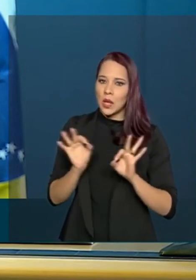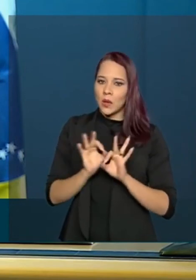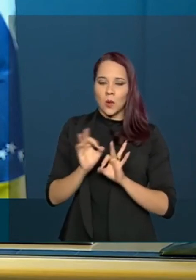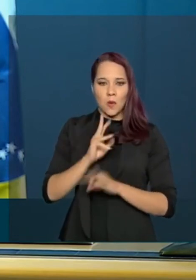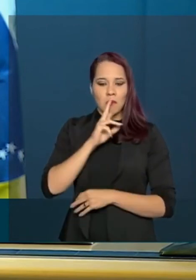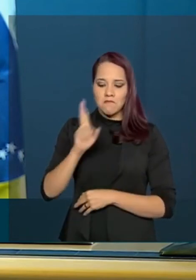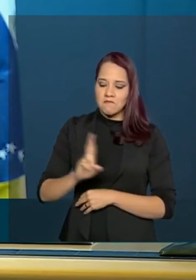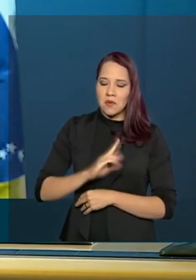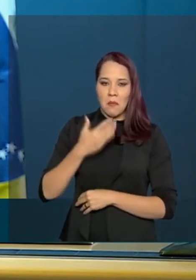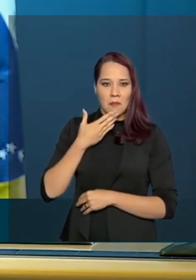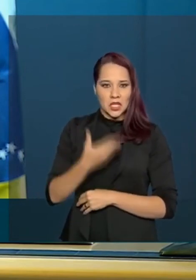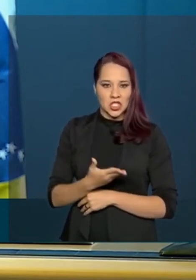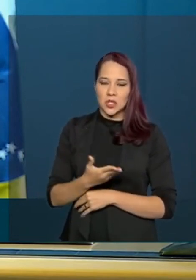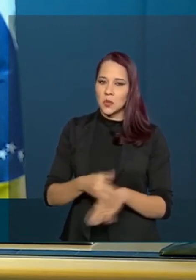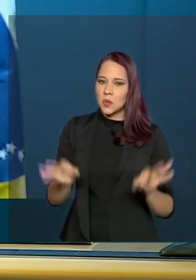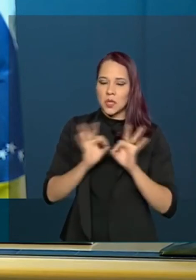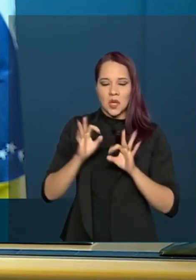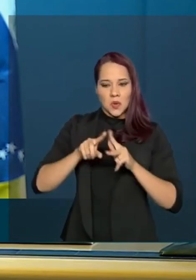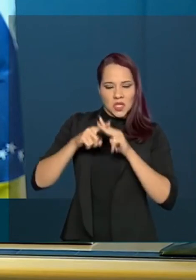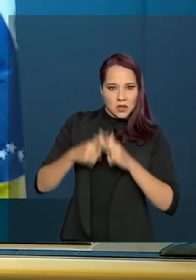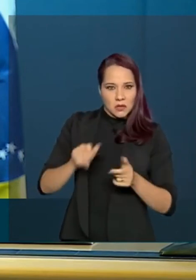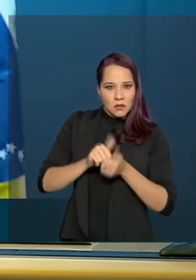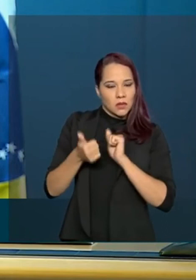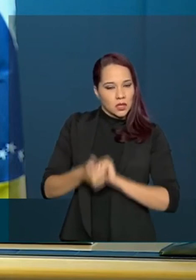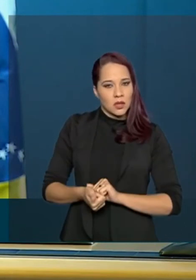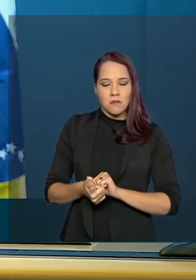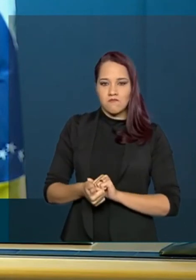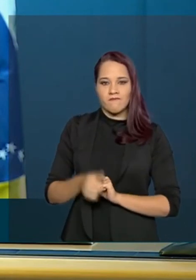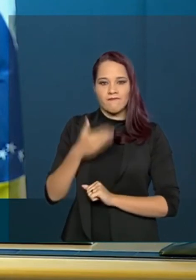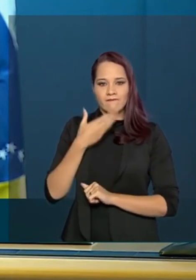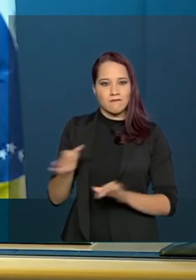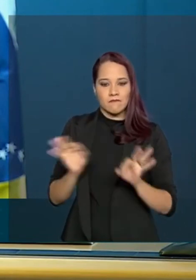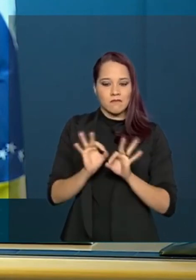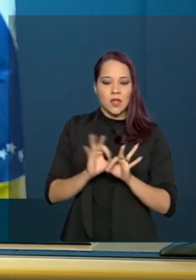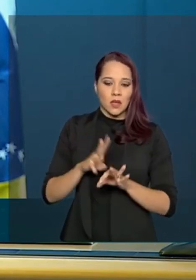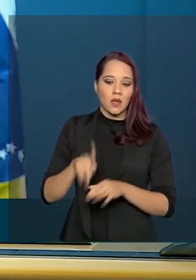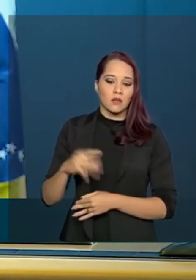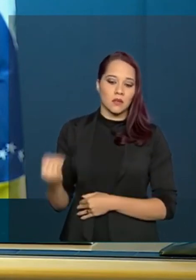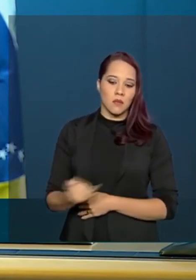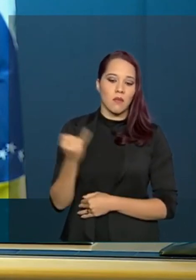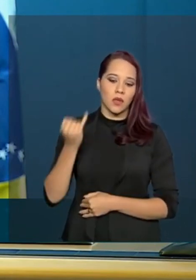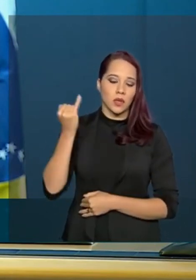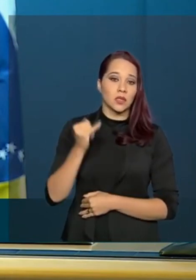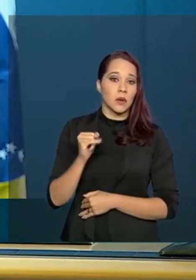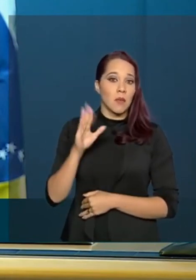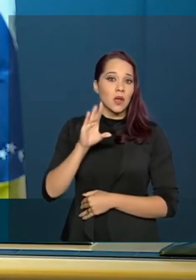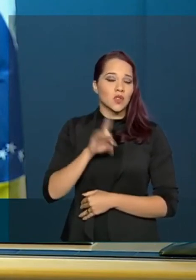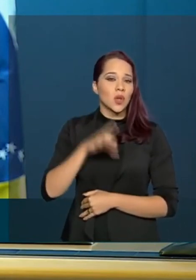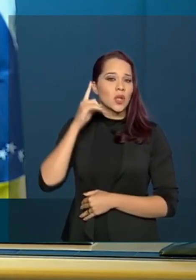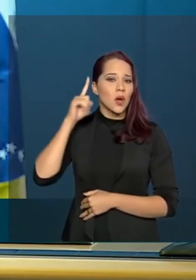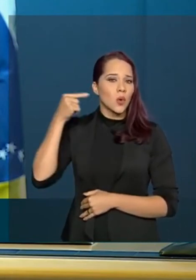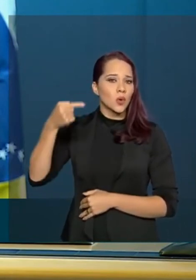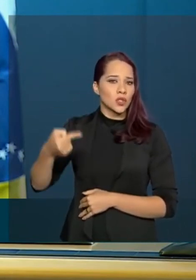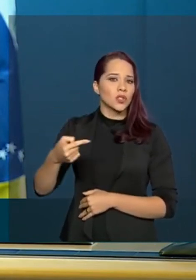nenhuma solicitação de ajuste que fosse assim, relevante, além daquela rotina que